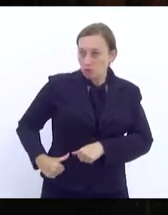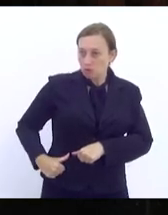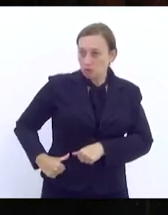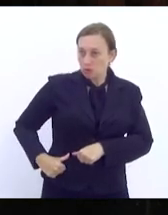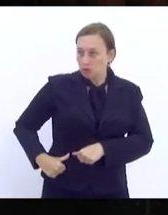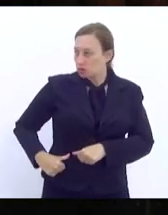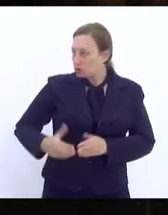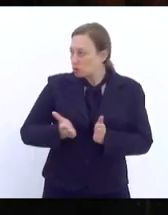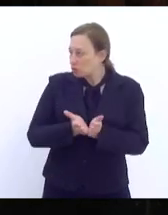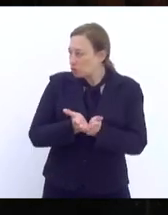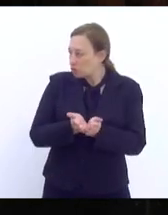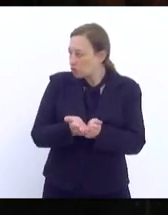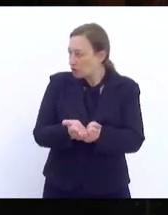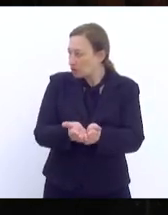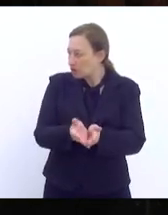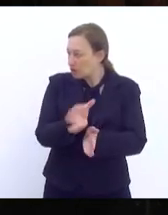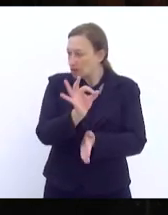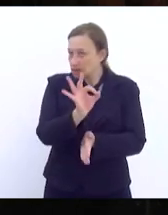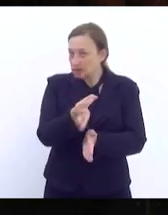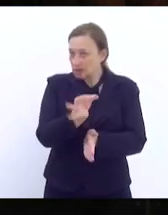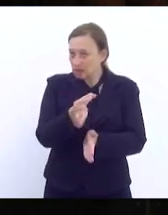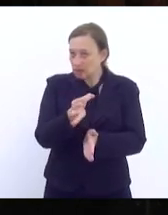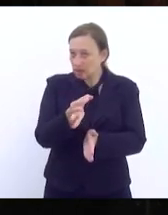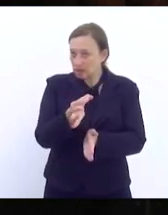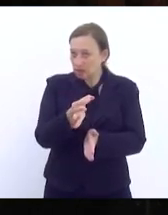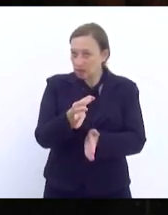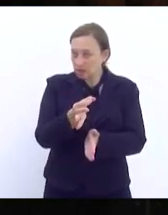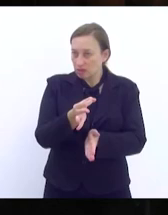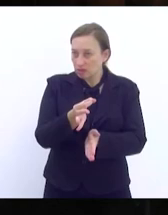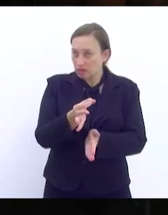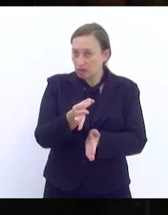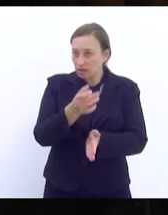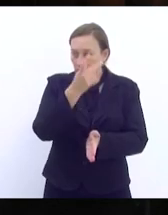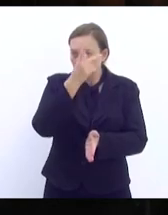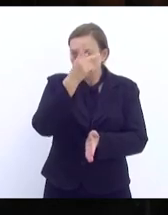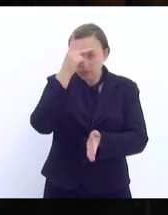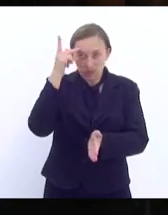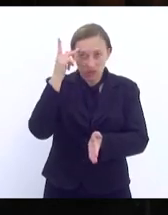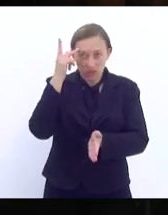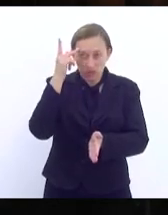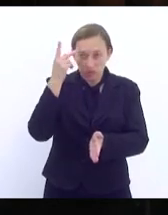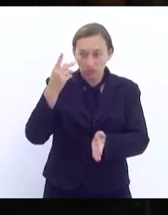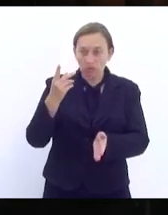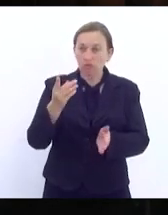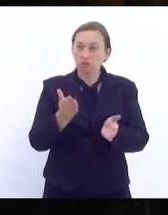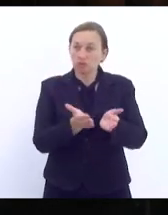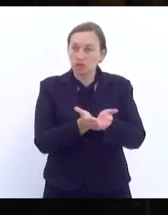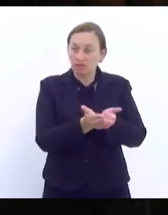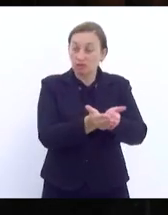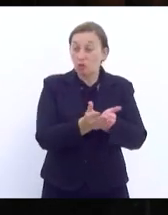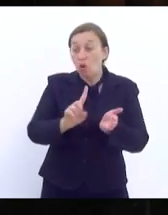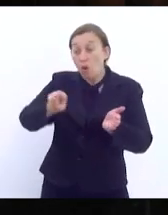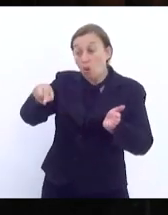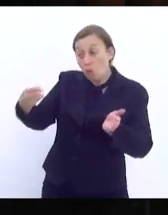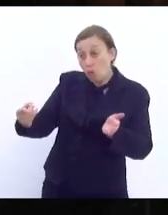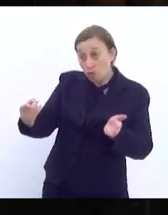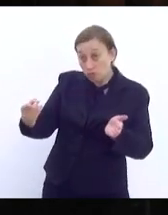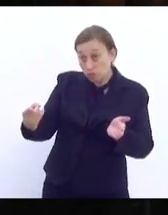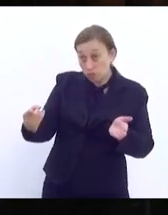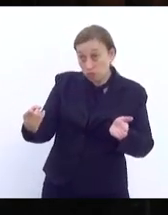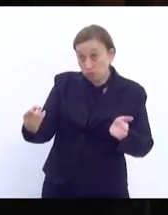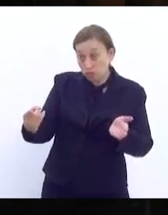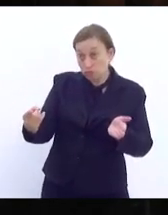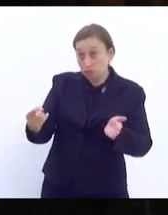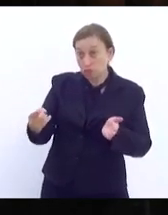navio obviamente a tripulação desse navio ou de outros Há quanto tempo a gente não sabe se operar